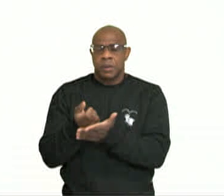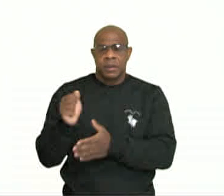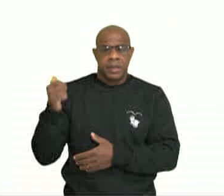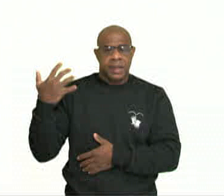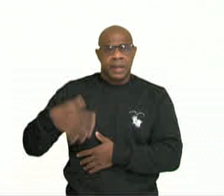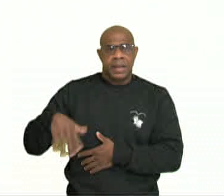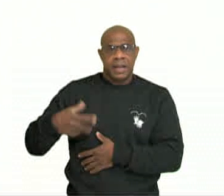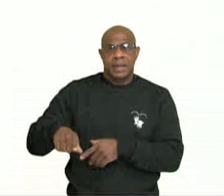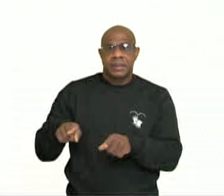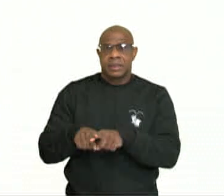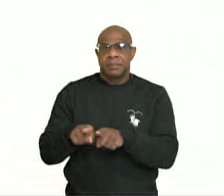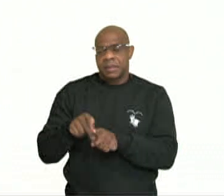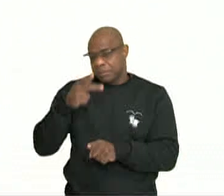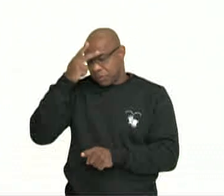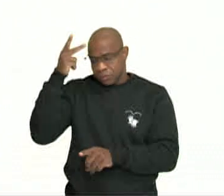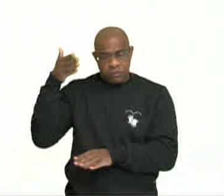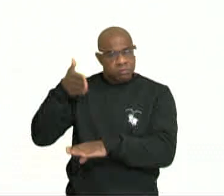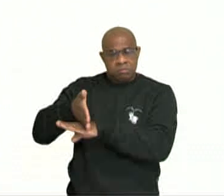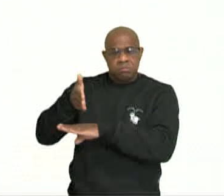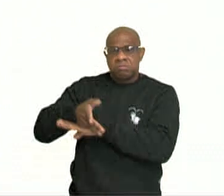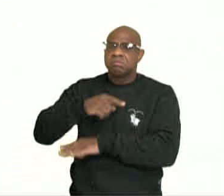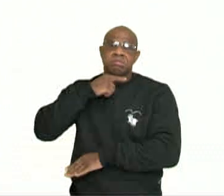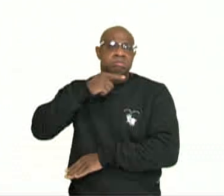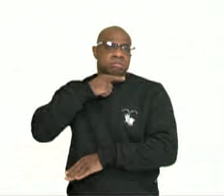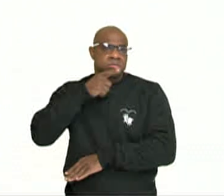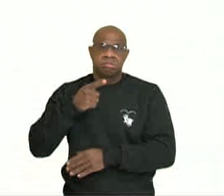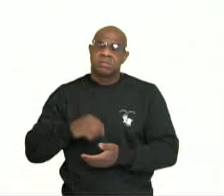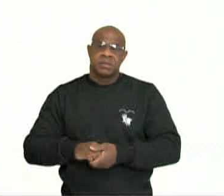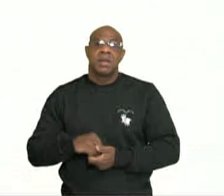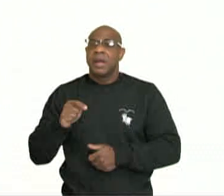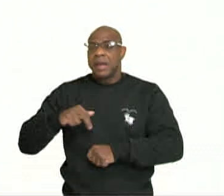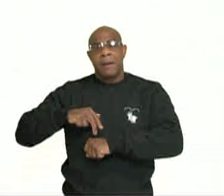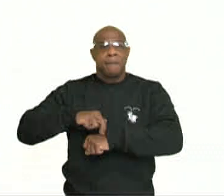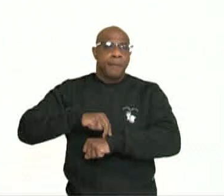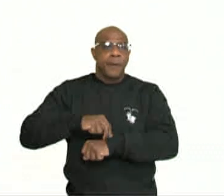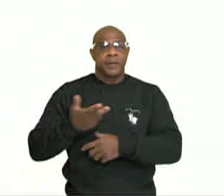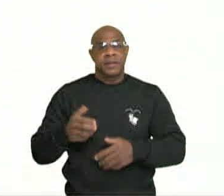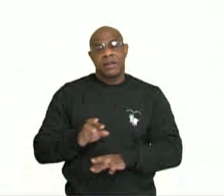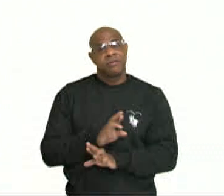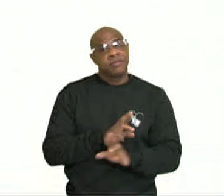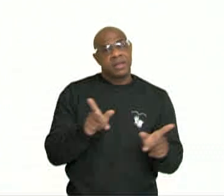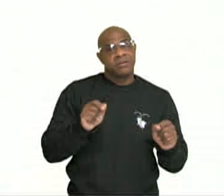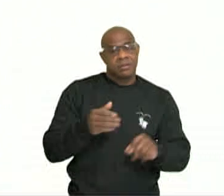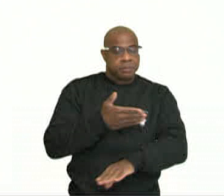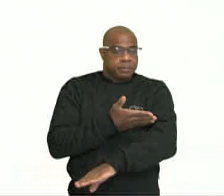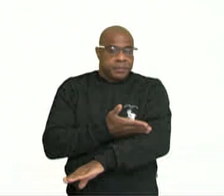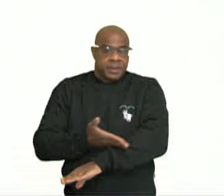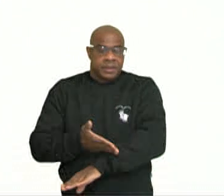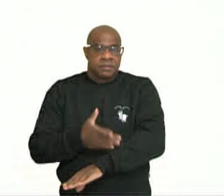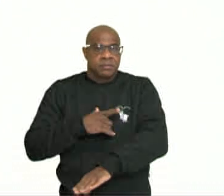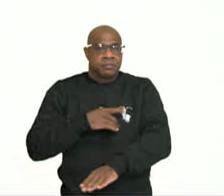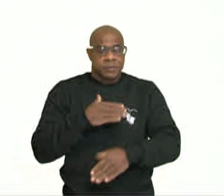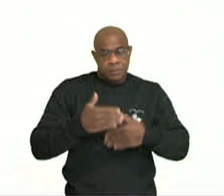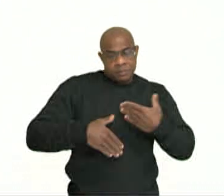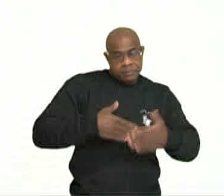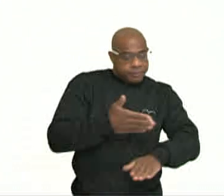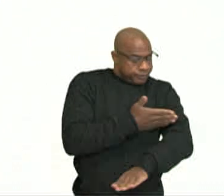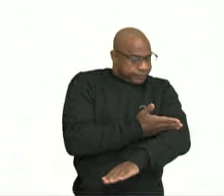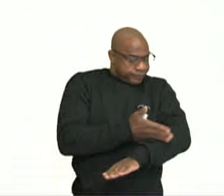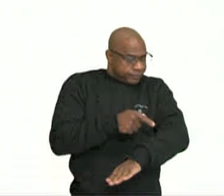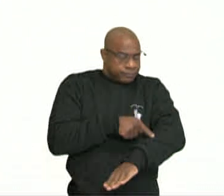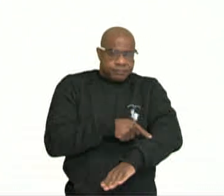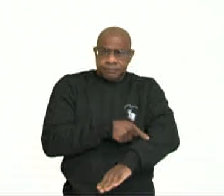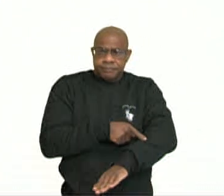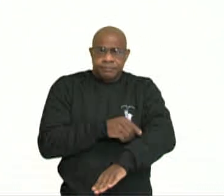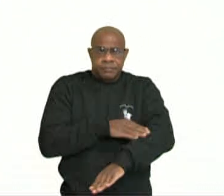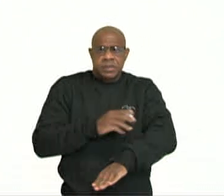acesso restrito, ou seja, vira modinha. É totalmente diferente ser branco ou passar como branco, e usar